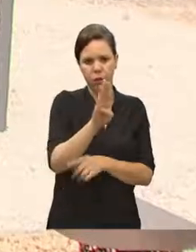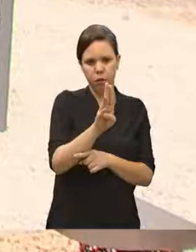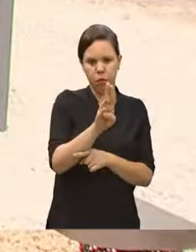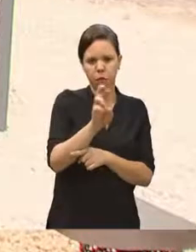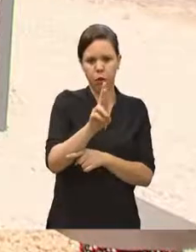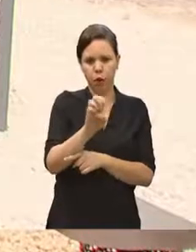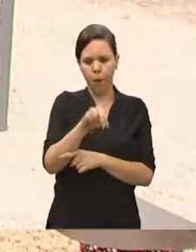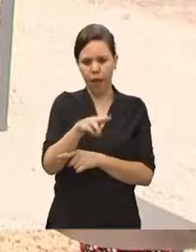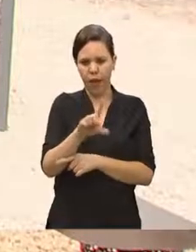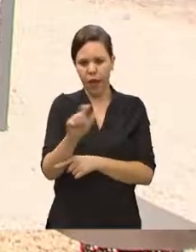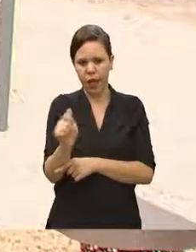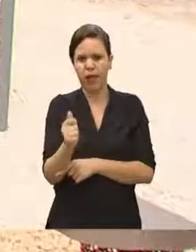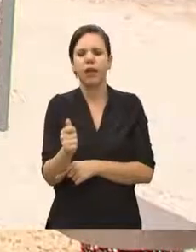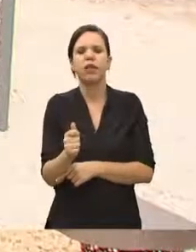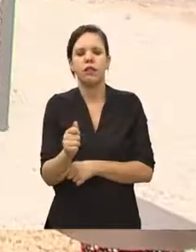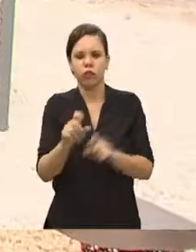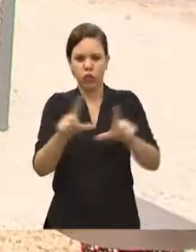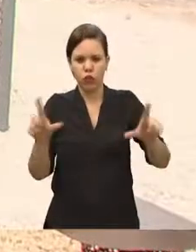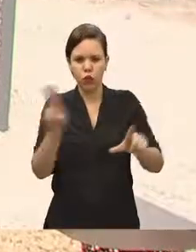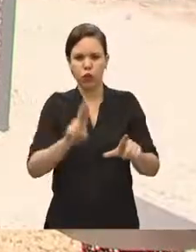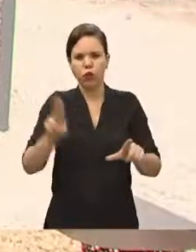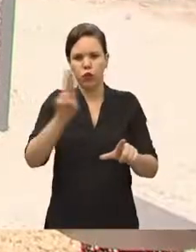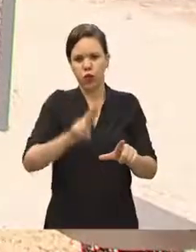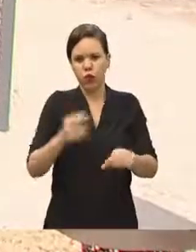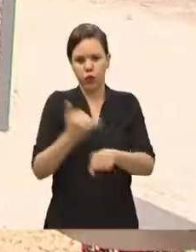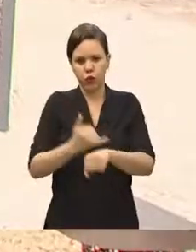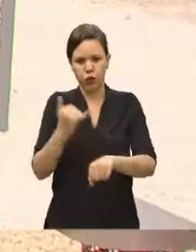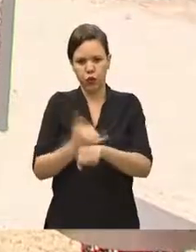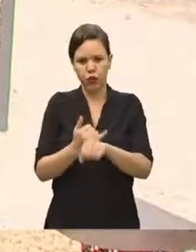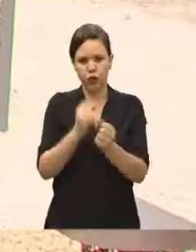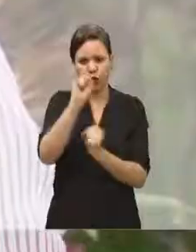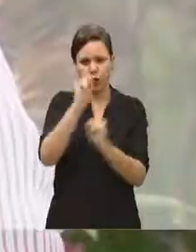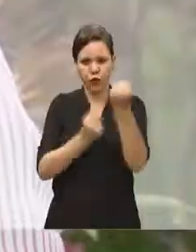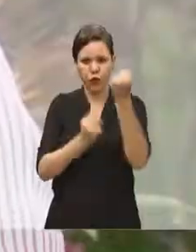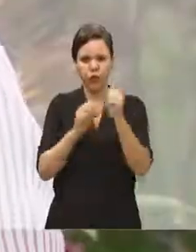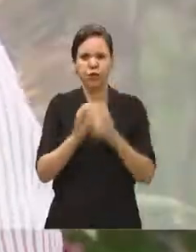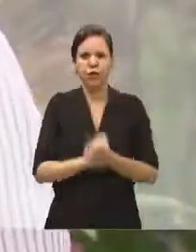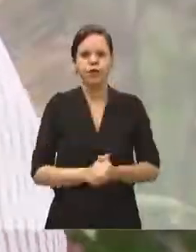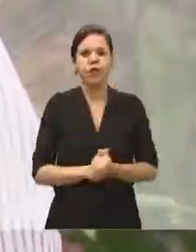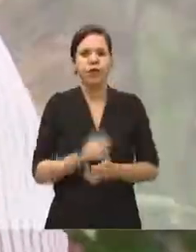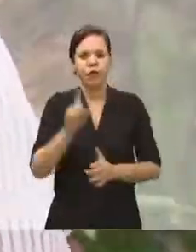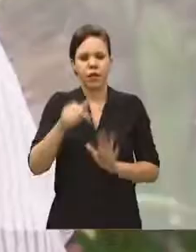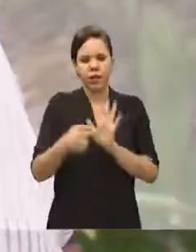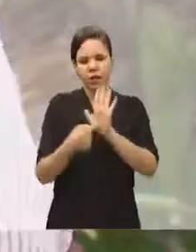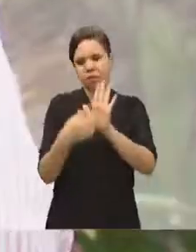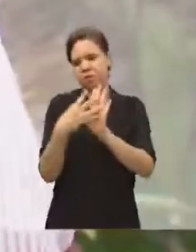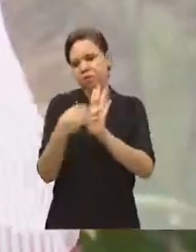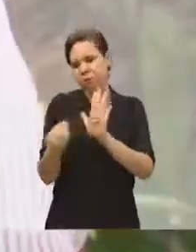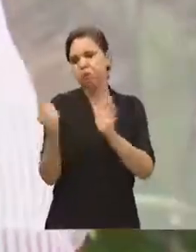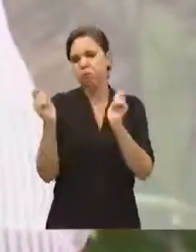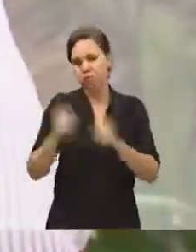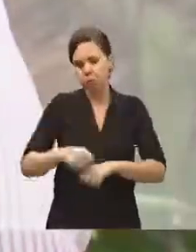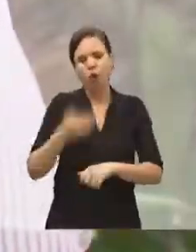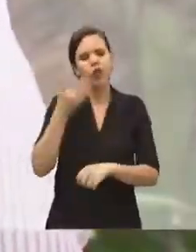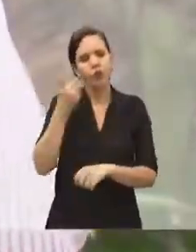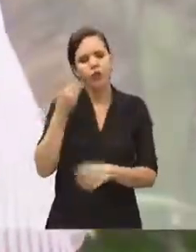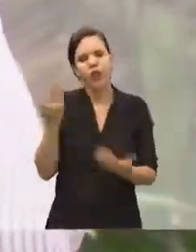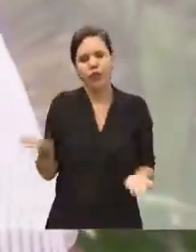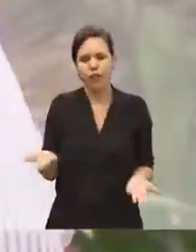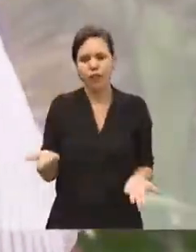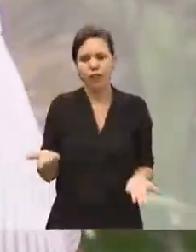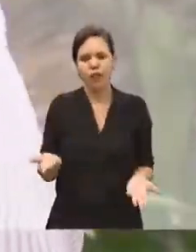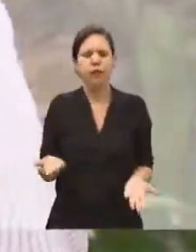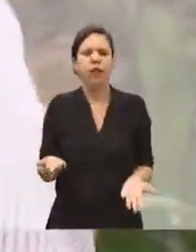destaque fica por conta da reutilização do ferro da indústria. E isso é uma mostra que você pode reutilizar, né?